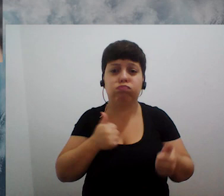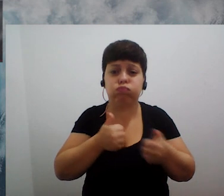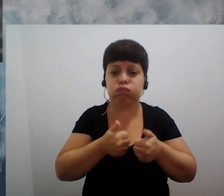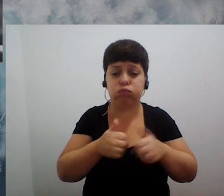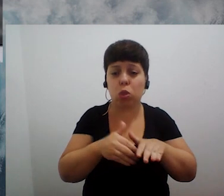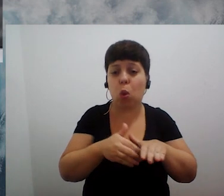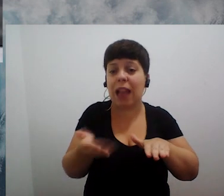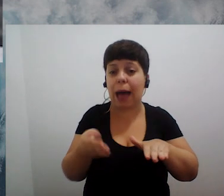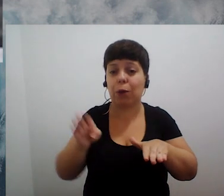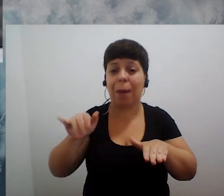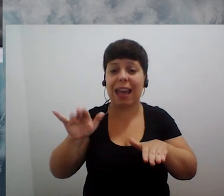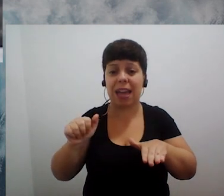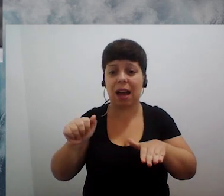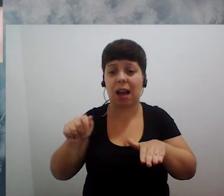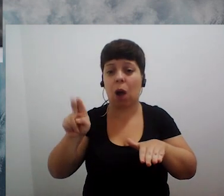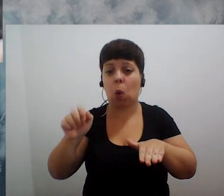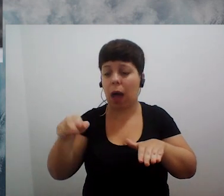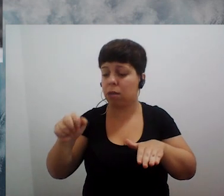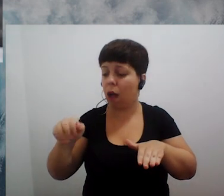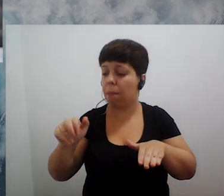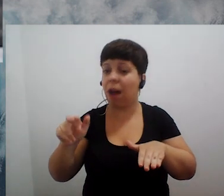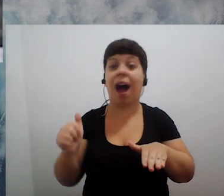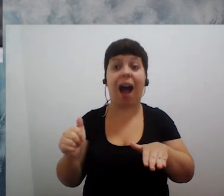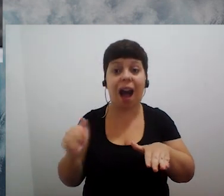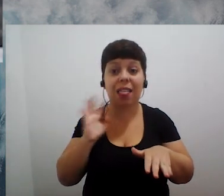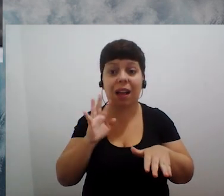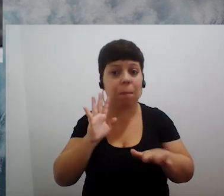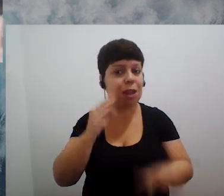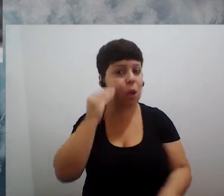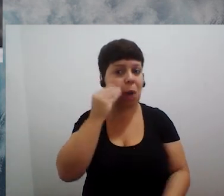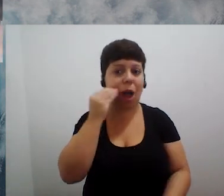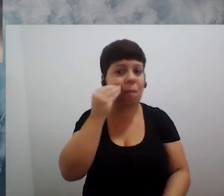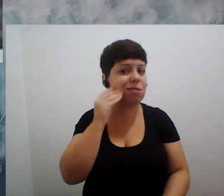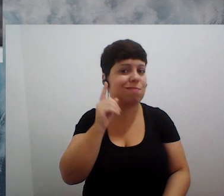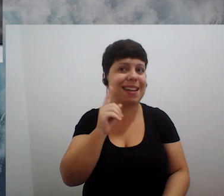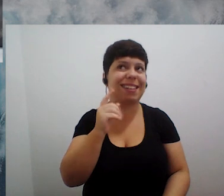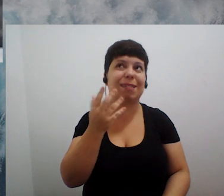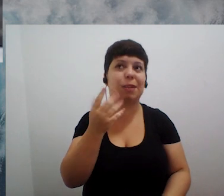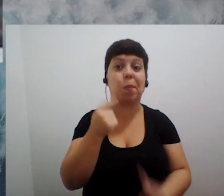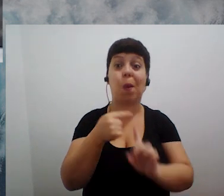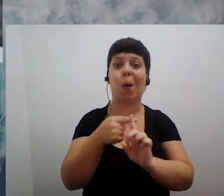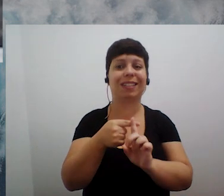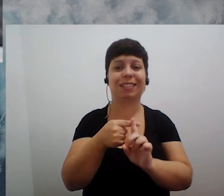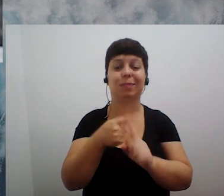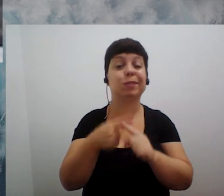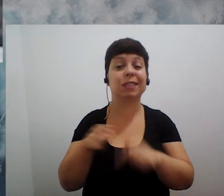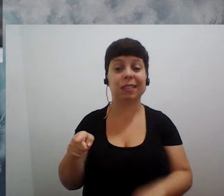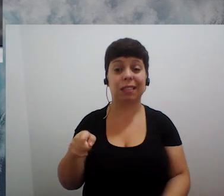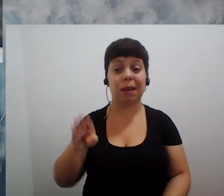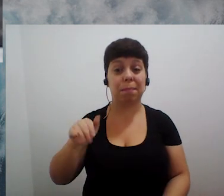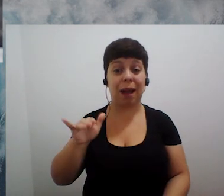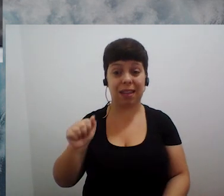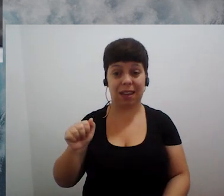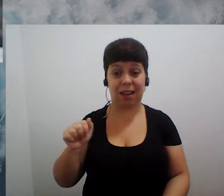do lado da Baía de Guanabara e aí isso parece ser super legal, mas não é uma experiência tão positiva assim, porque